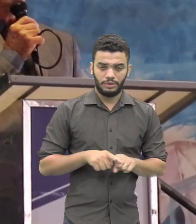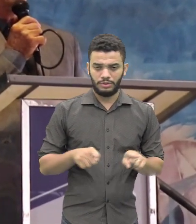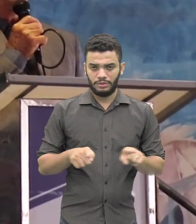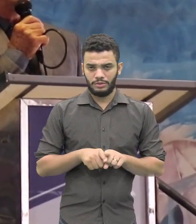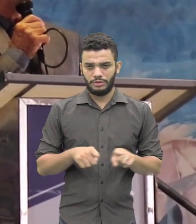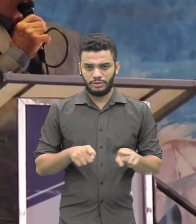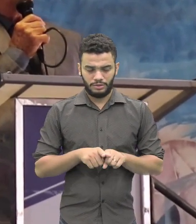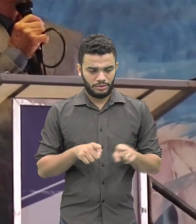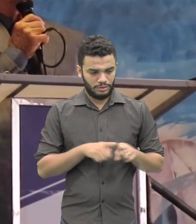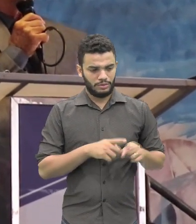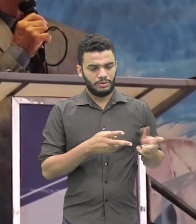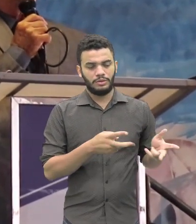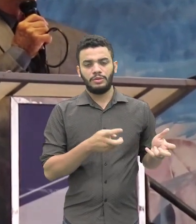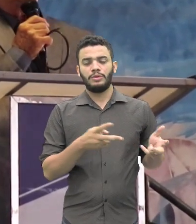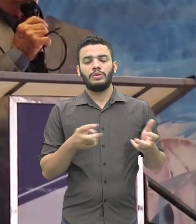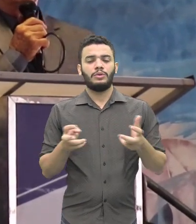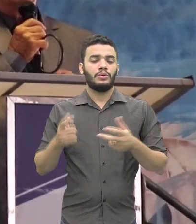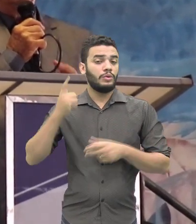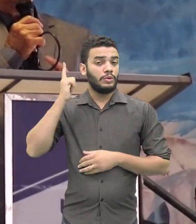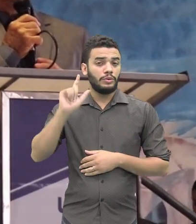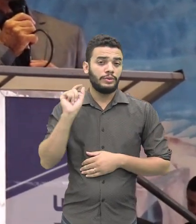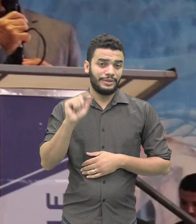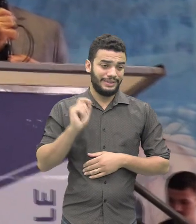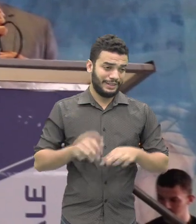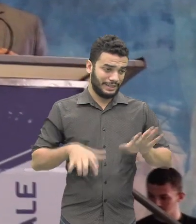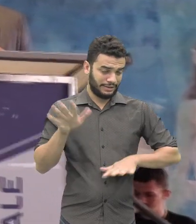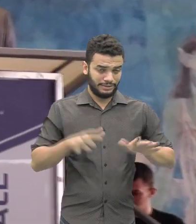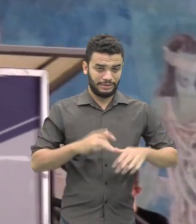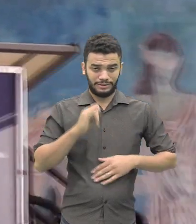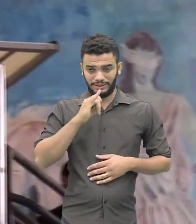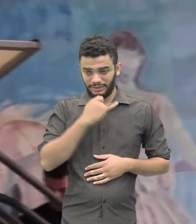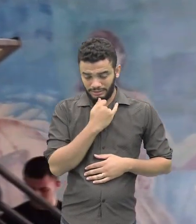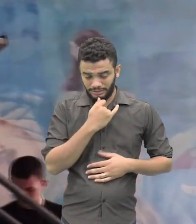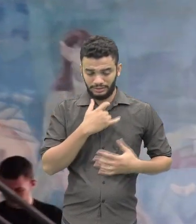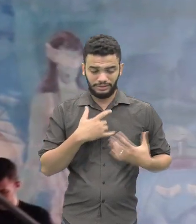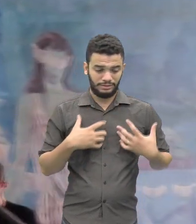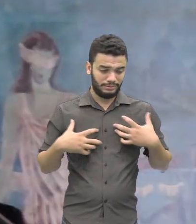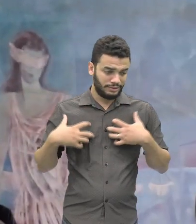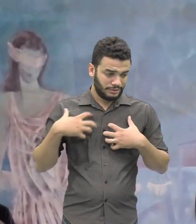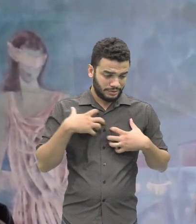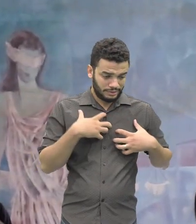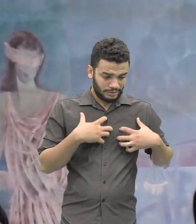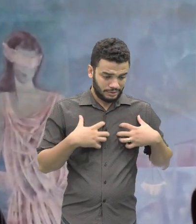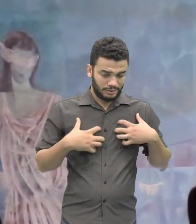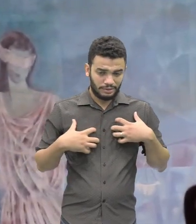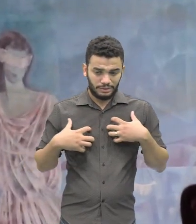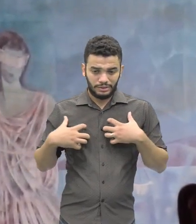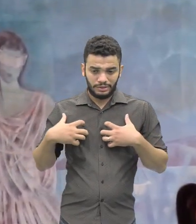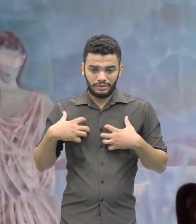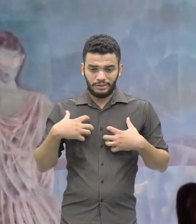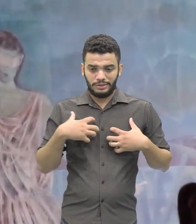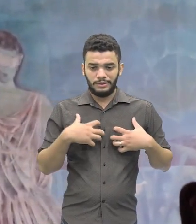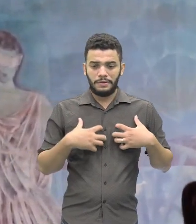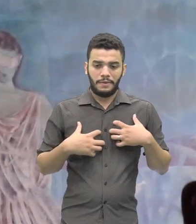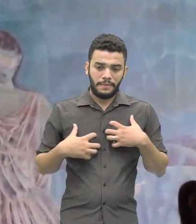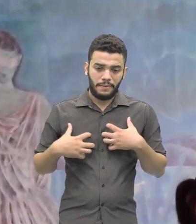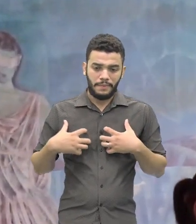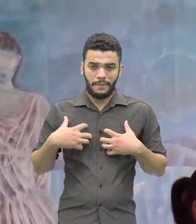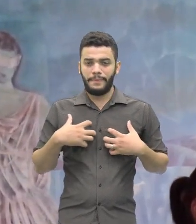que com poucas perspectivas uma dívida de 66 milhões na educação